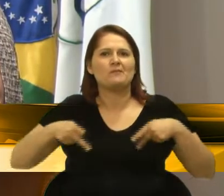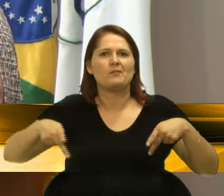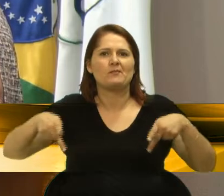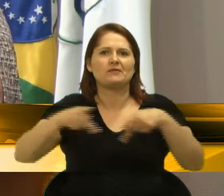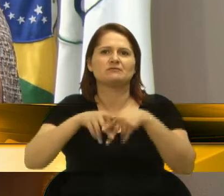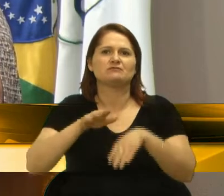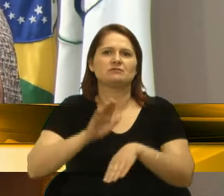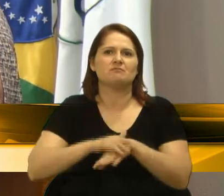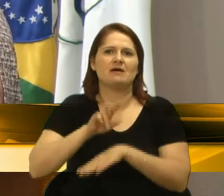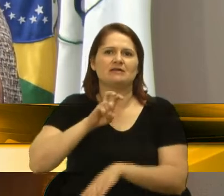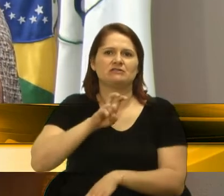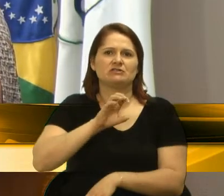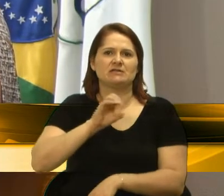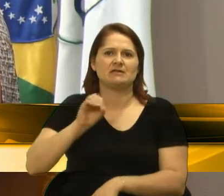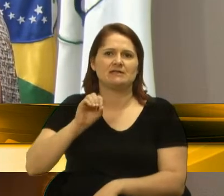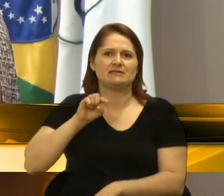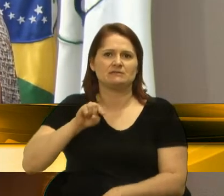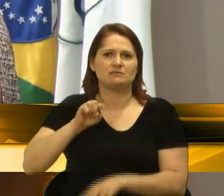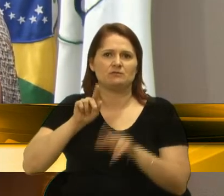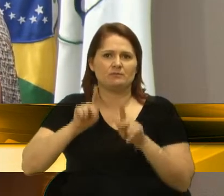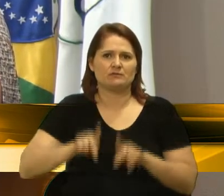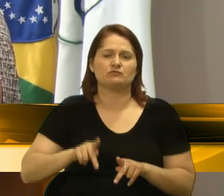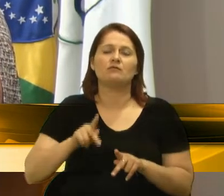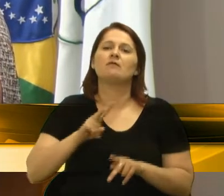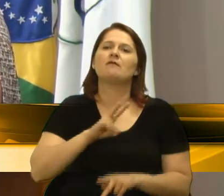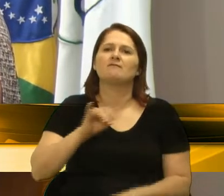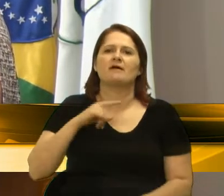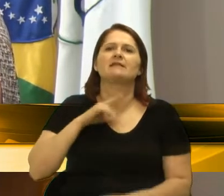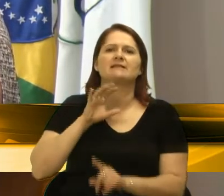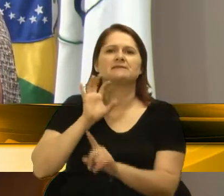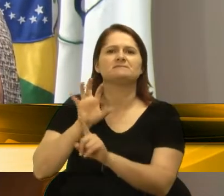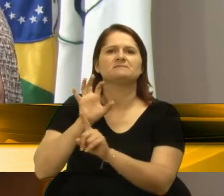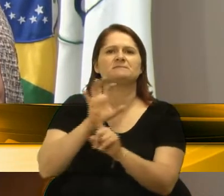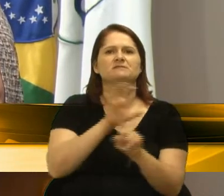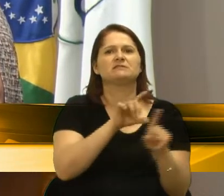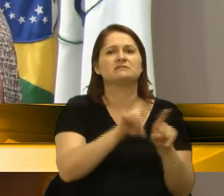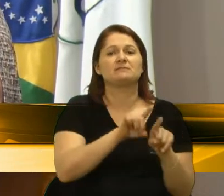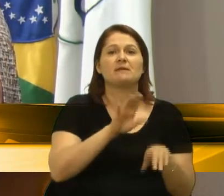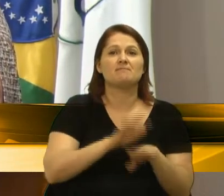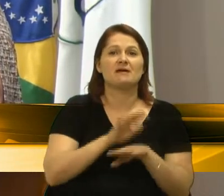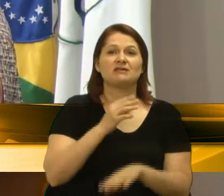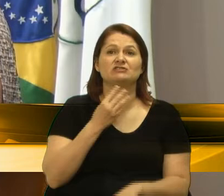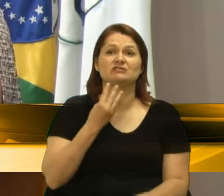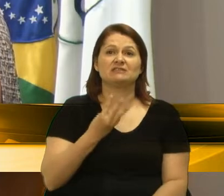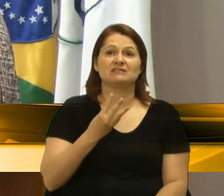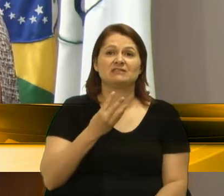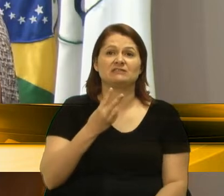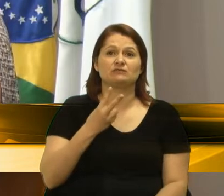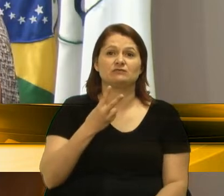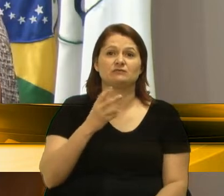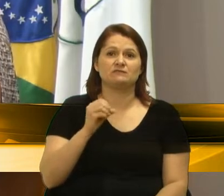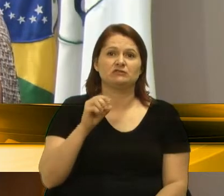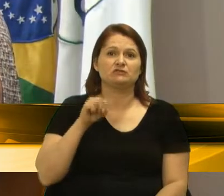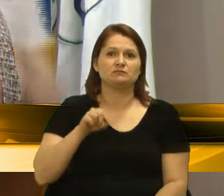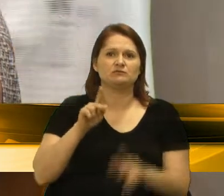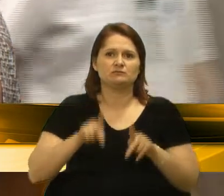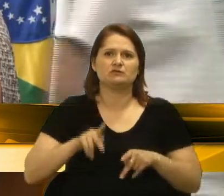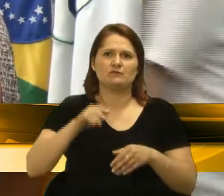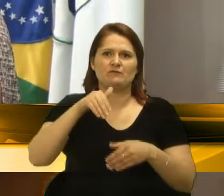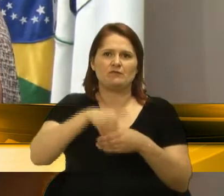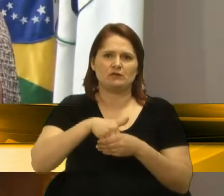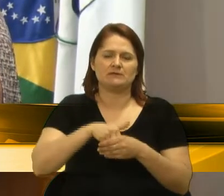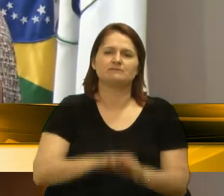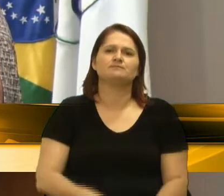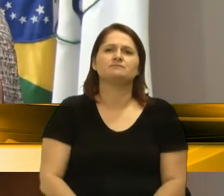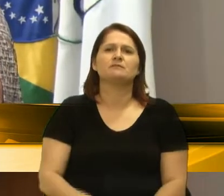Impactará também os mais de 320 mil eleitores. E vocês podem hoje, sim, e